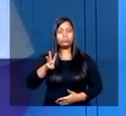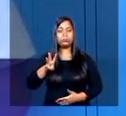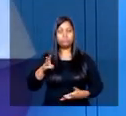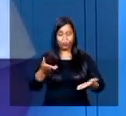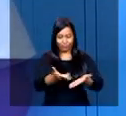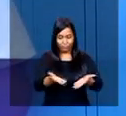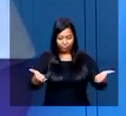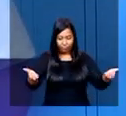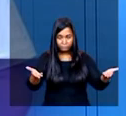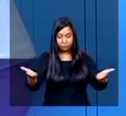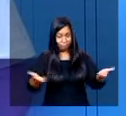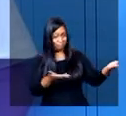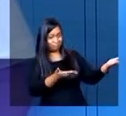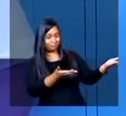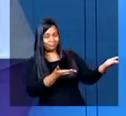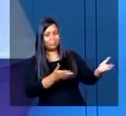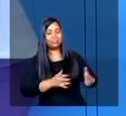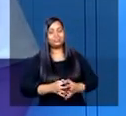é